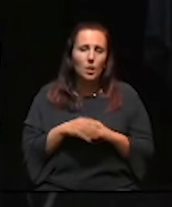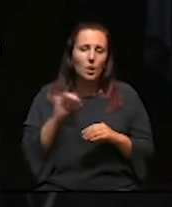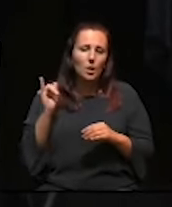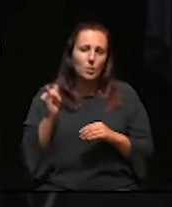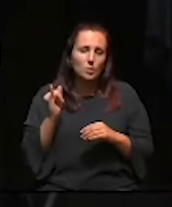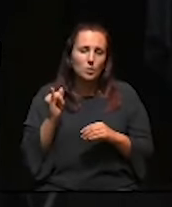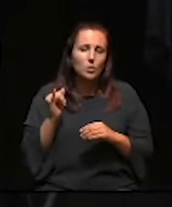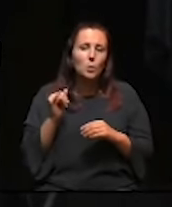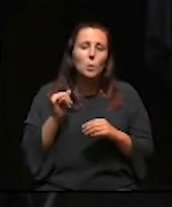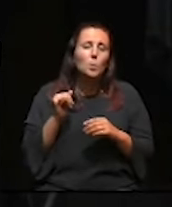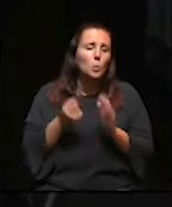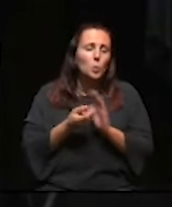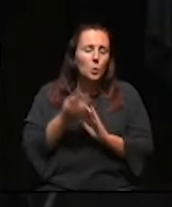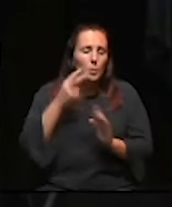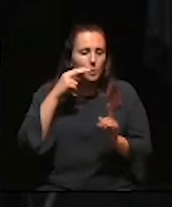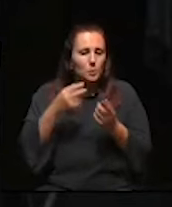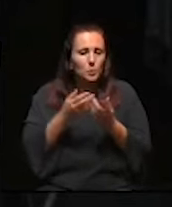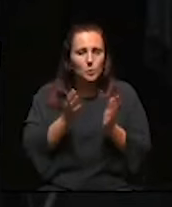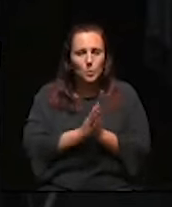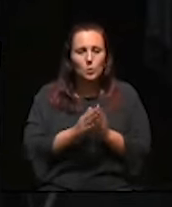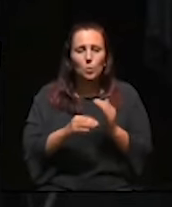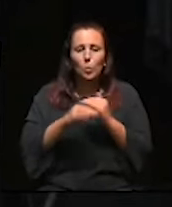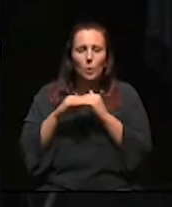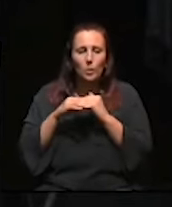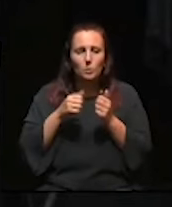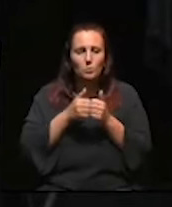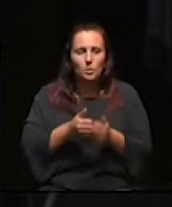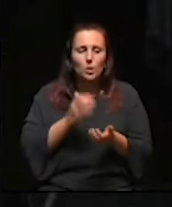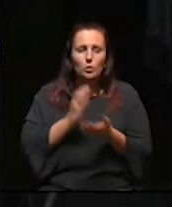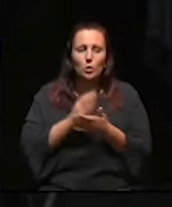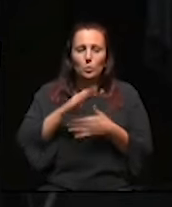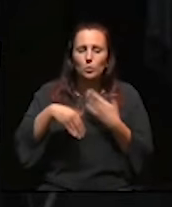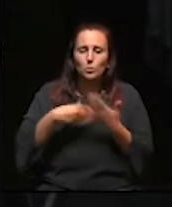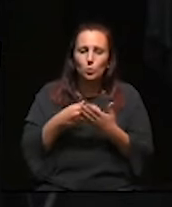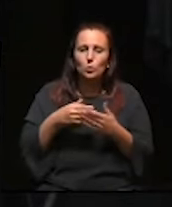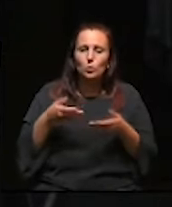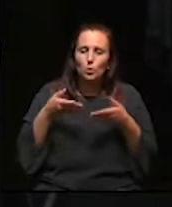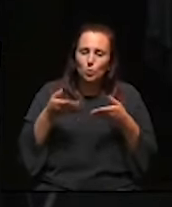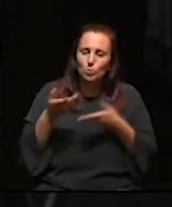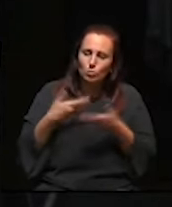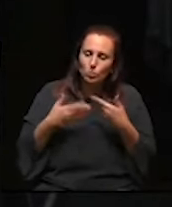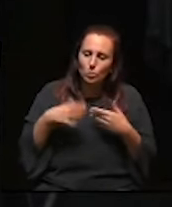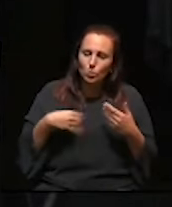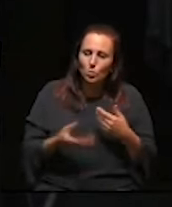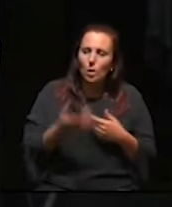setor. Sob todos os pontos de vista, no cumprimento da igualdade, só uma postura de cooperação e solidariedade nos